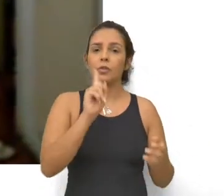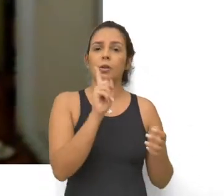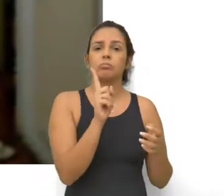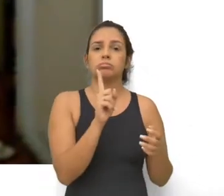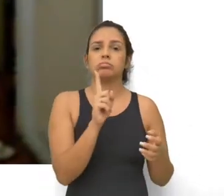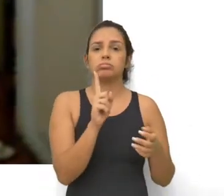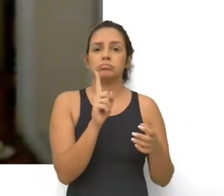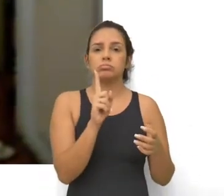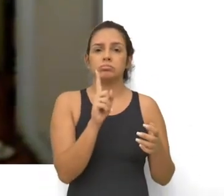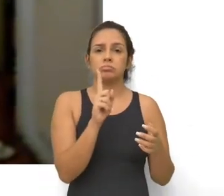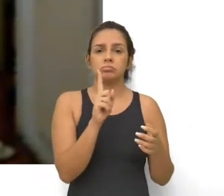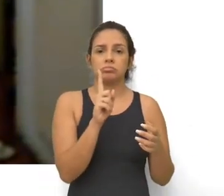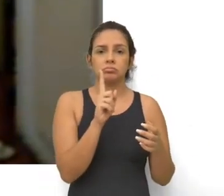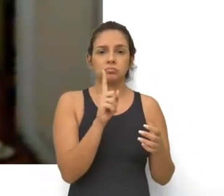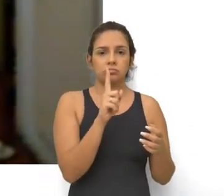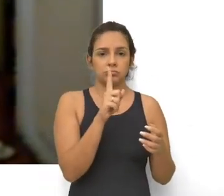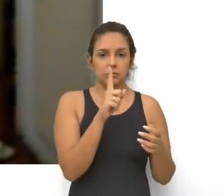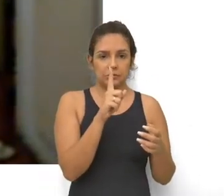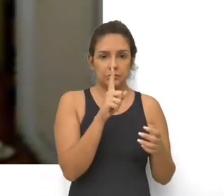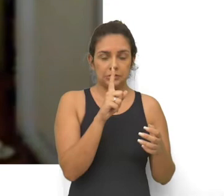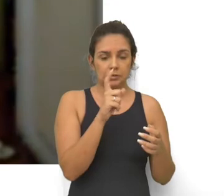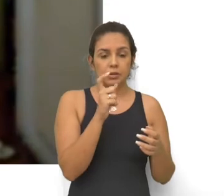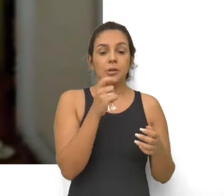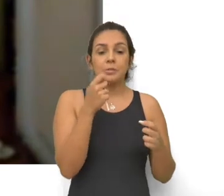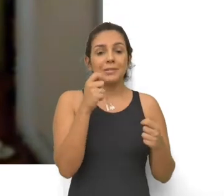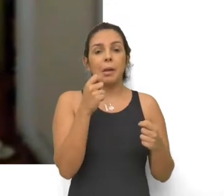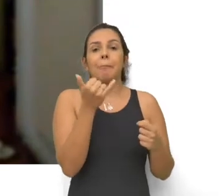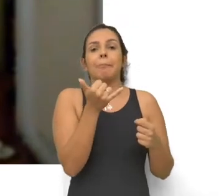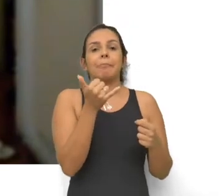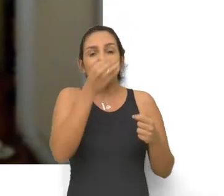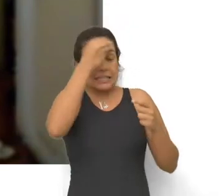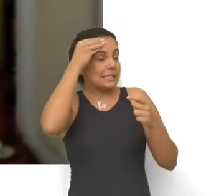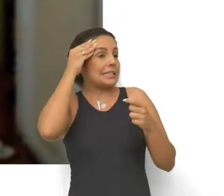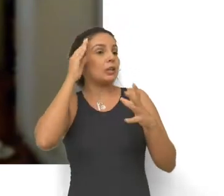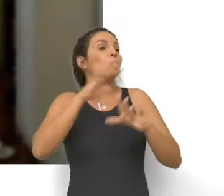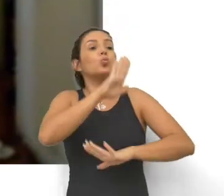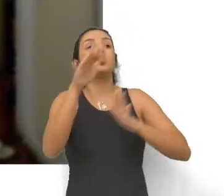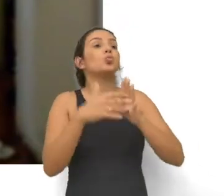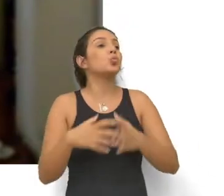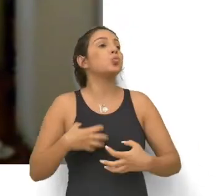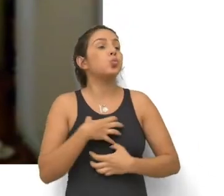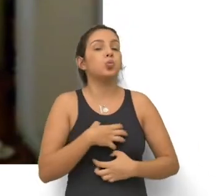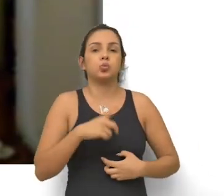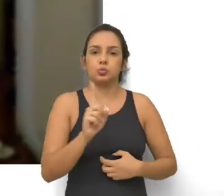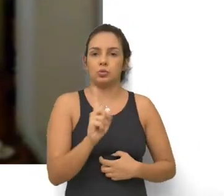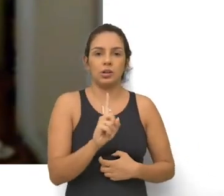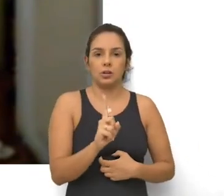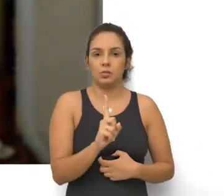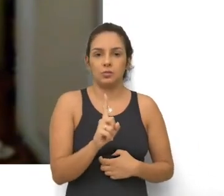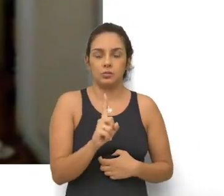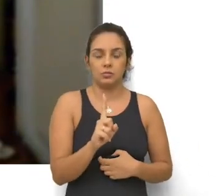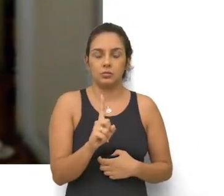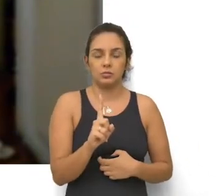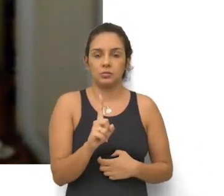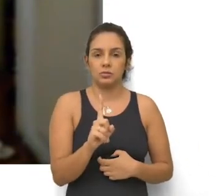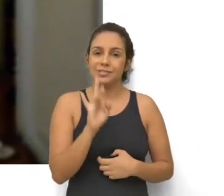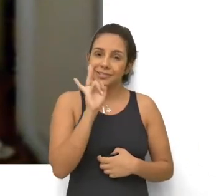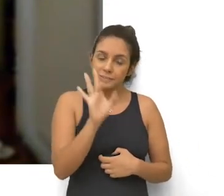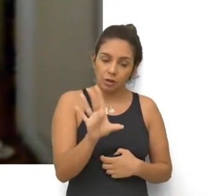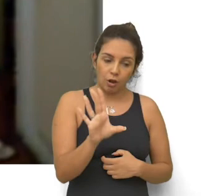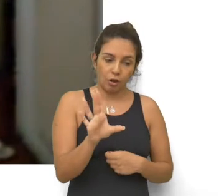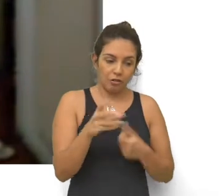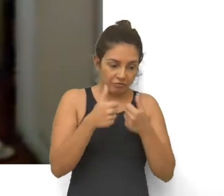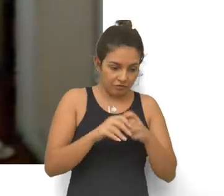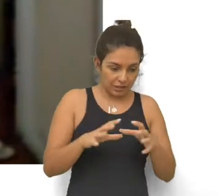largando não se desapegando dessa mágoa. Quer dizer, ela nem faz algo a partir disso. Ela só fica